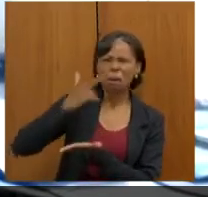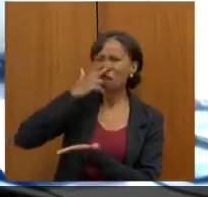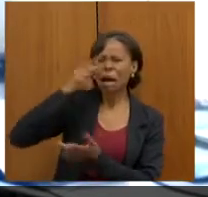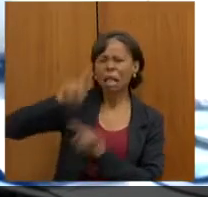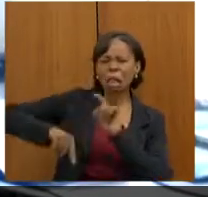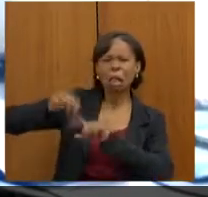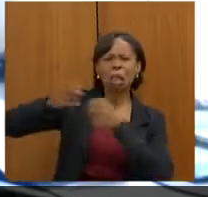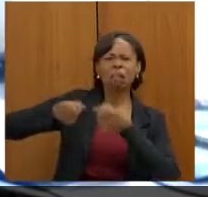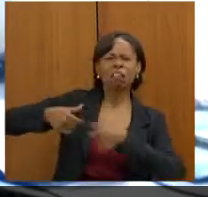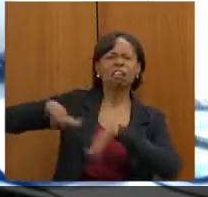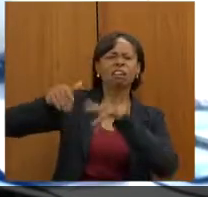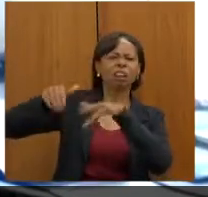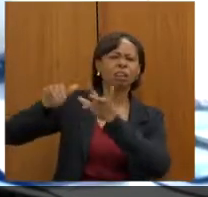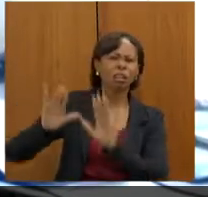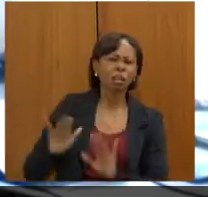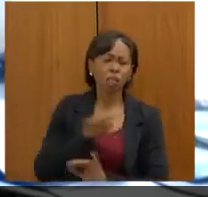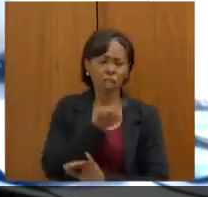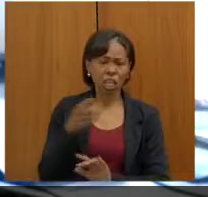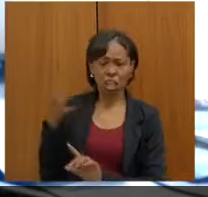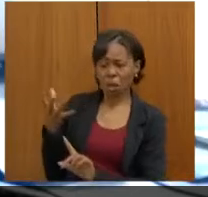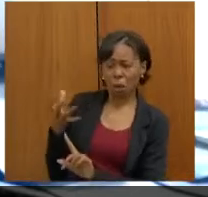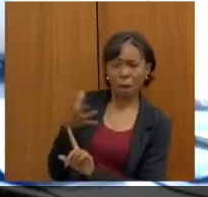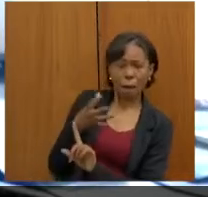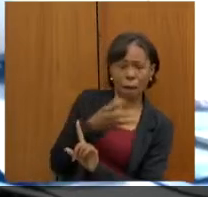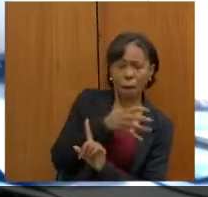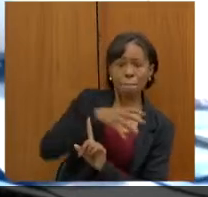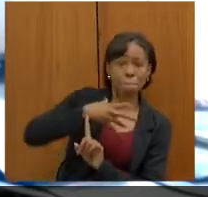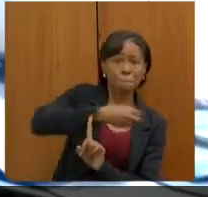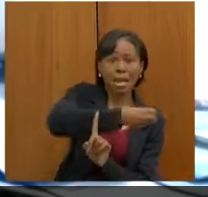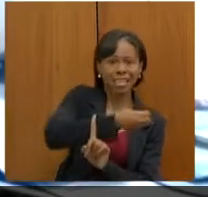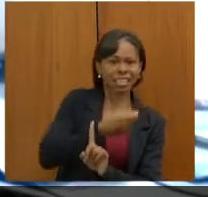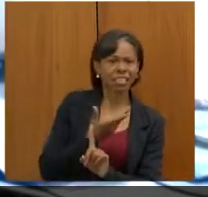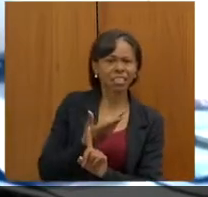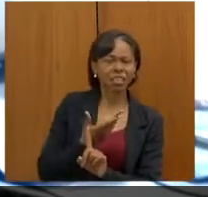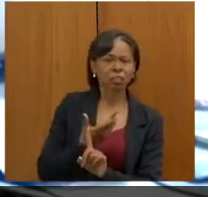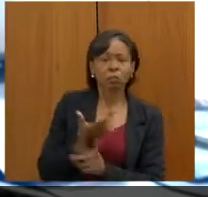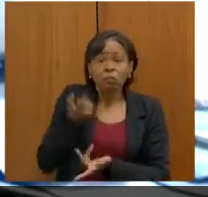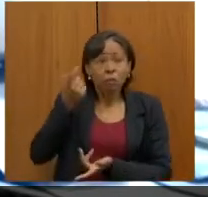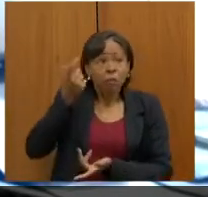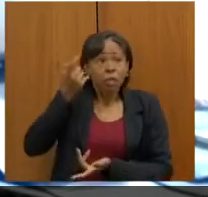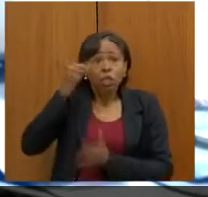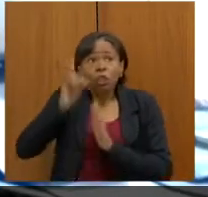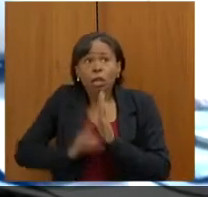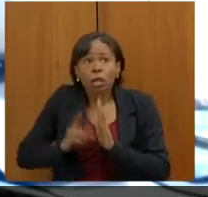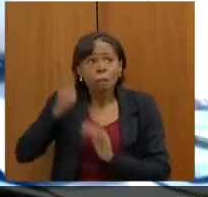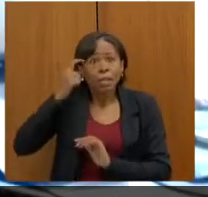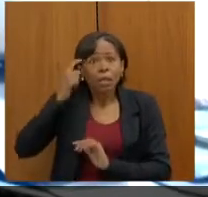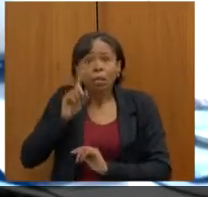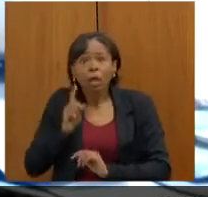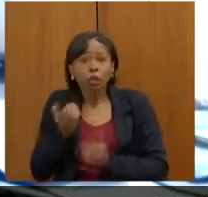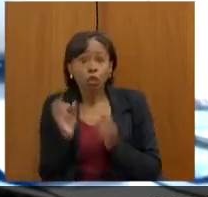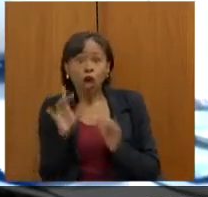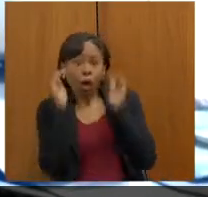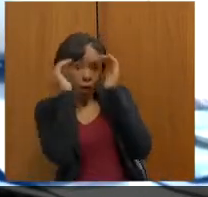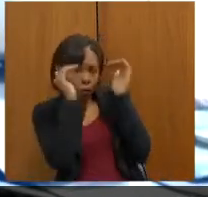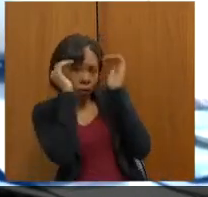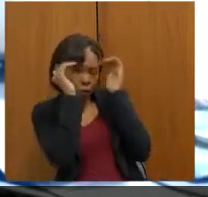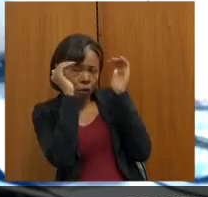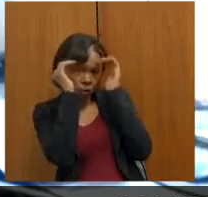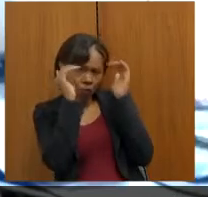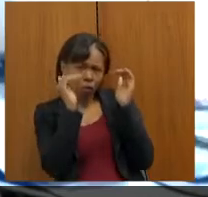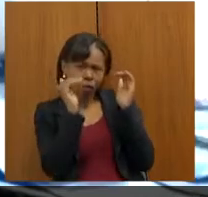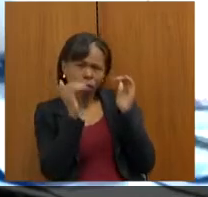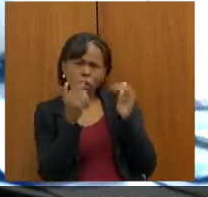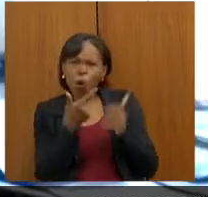por ele tem direito de pensar discutiram de questioná-lo apenas de obedecer e não usei